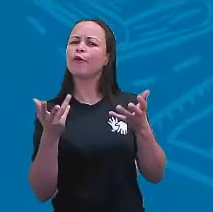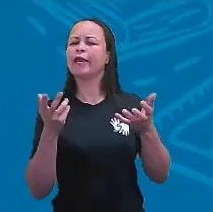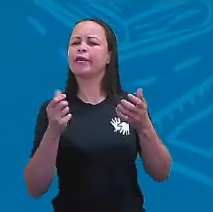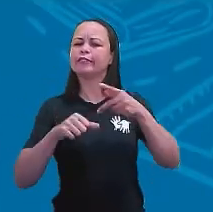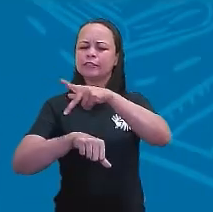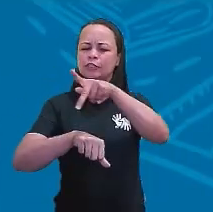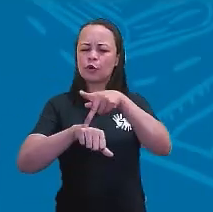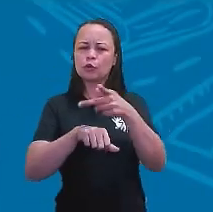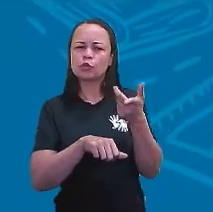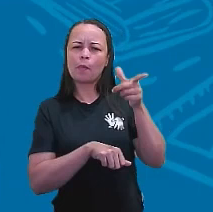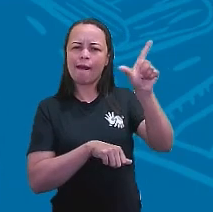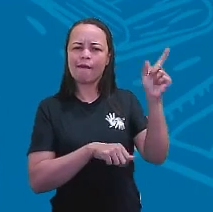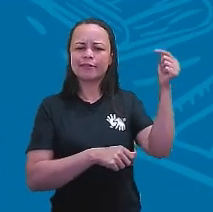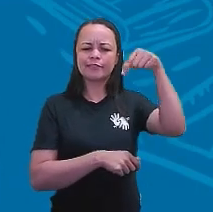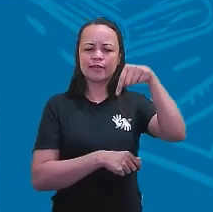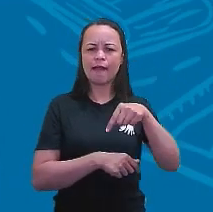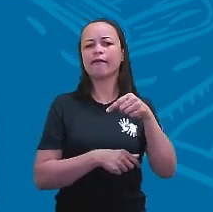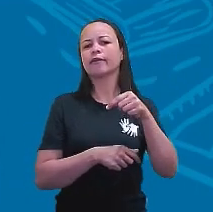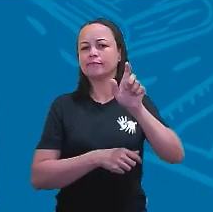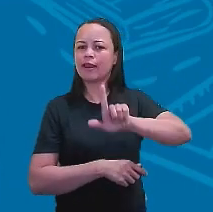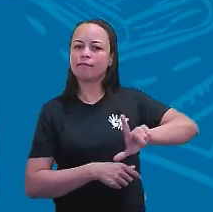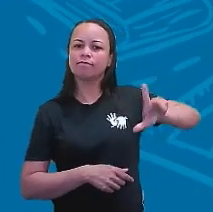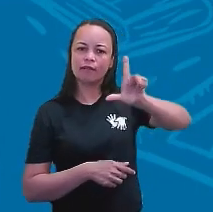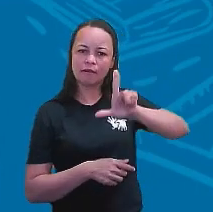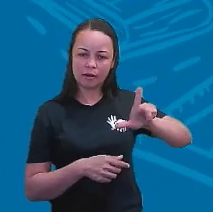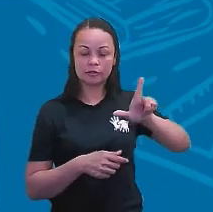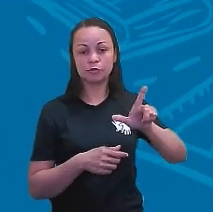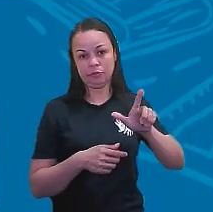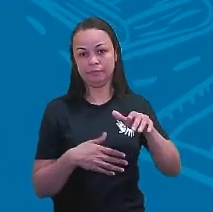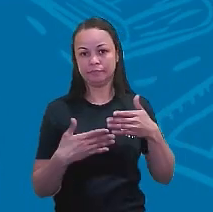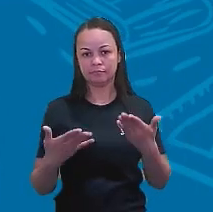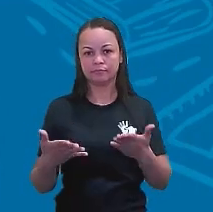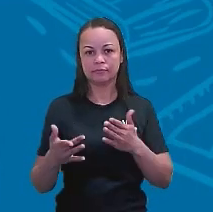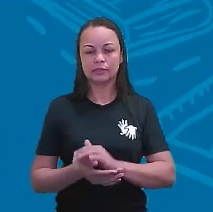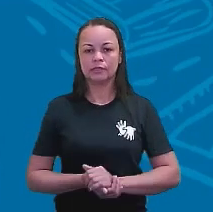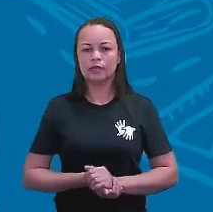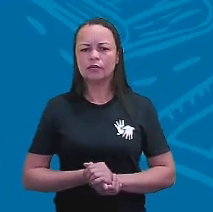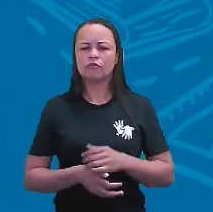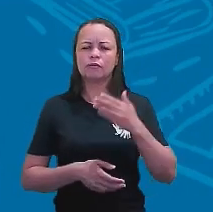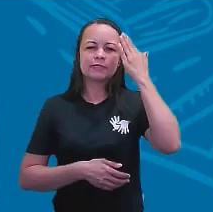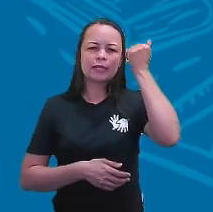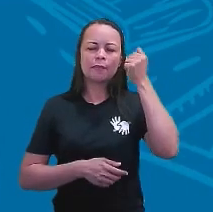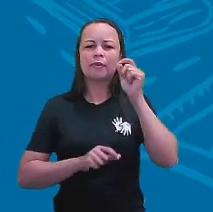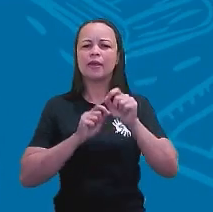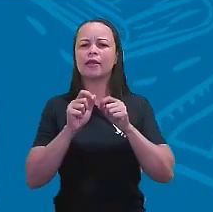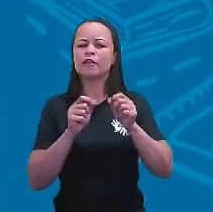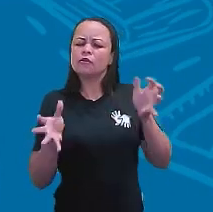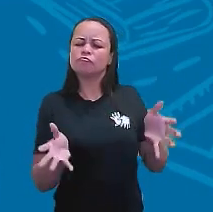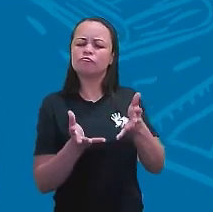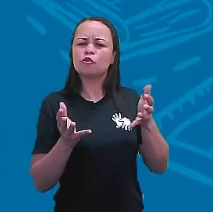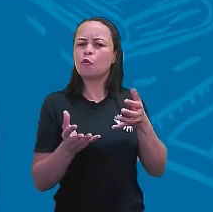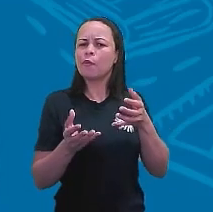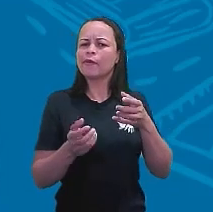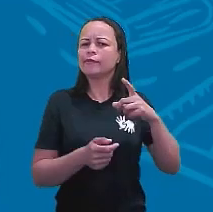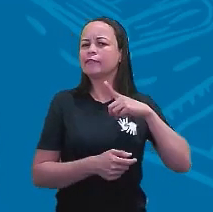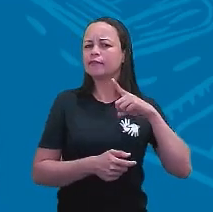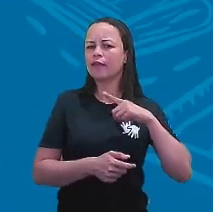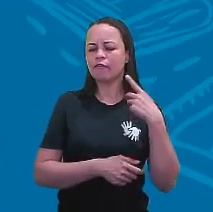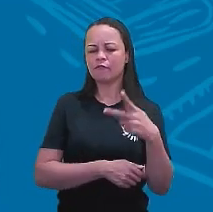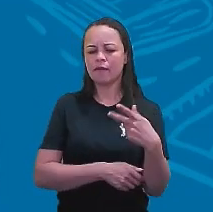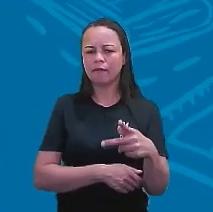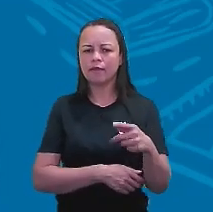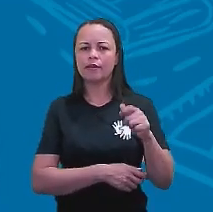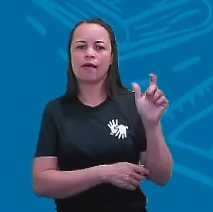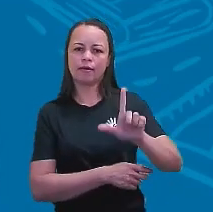estrangeiras aí, ó, na literatura. É isso mesmo, pessoal. Vamos saber que tipo de influência houve na